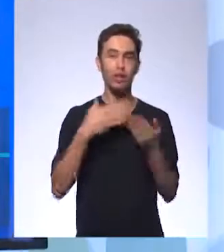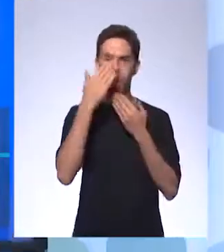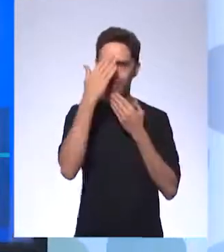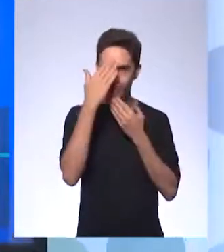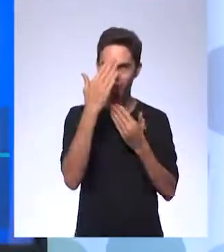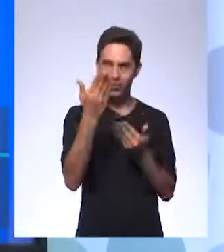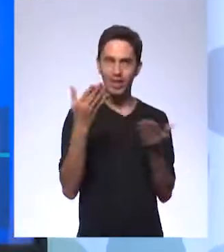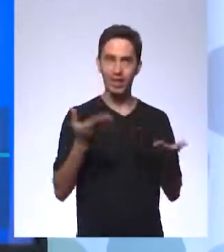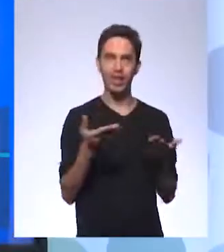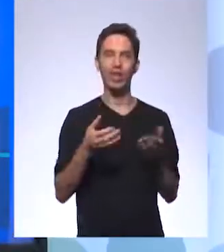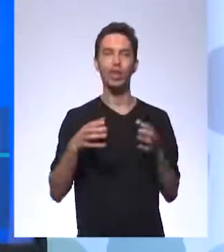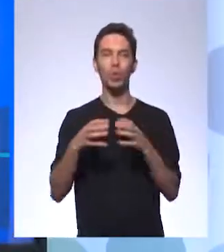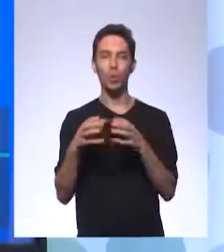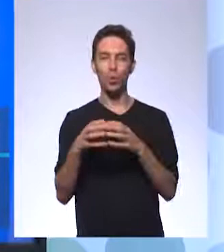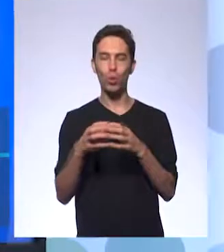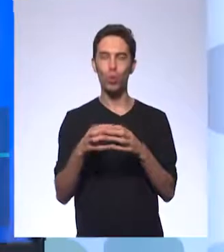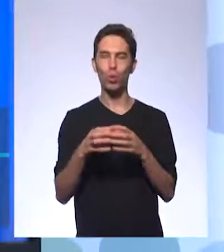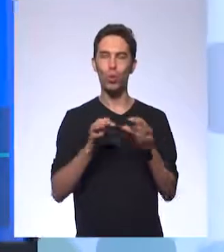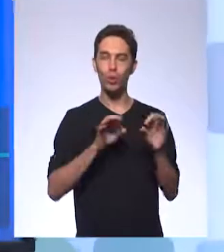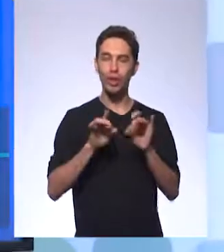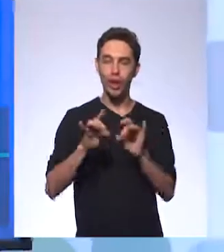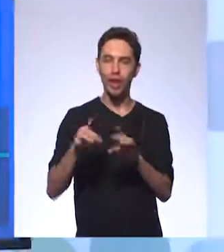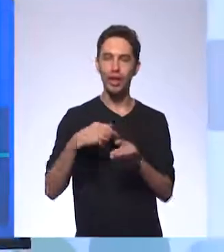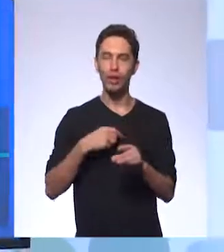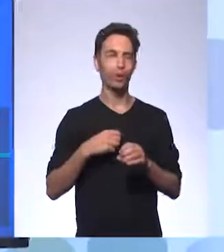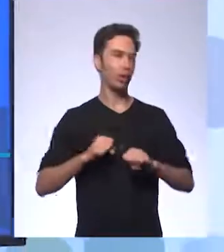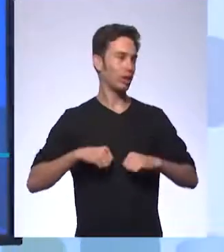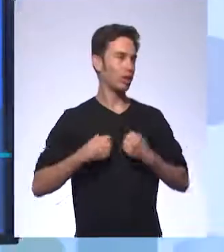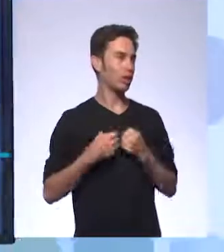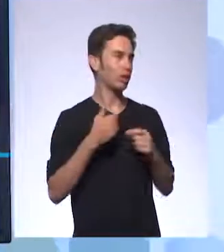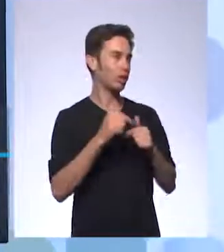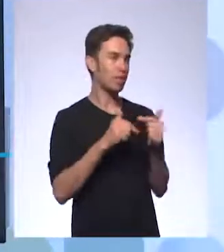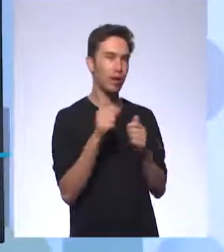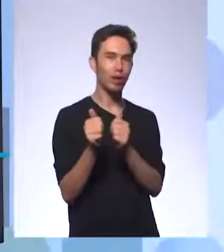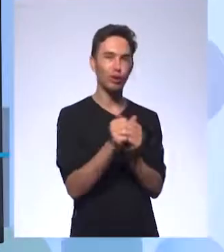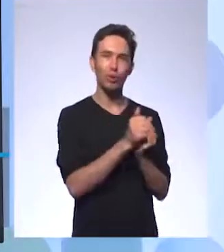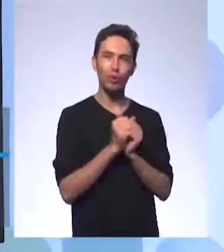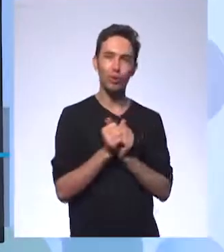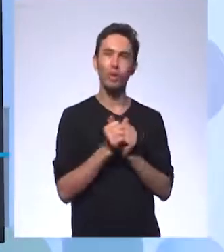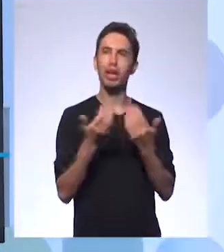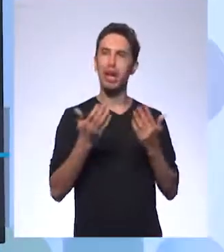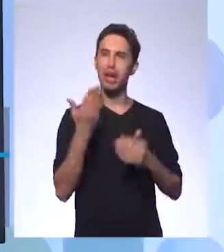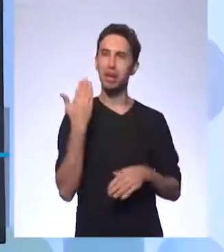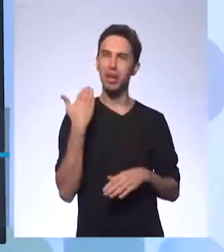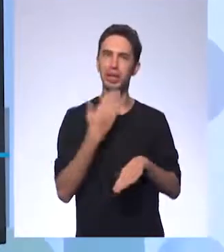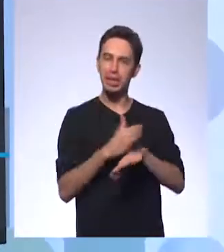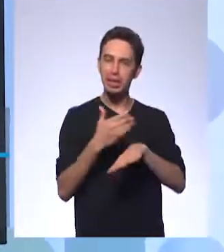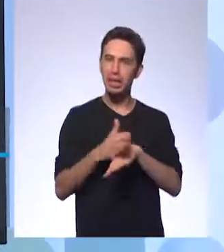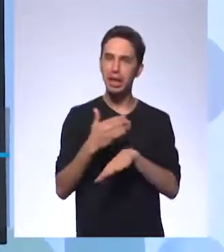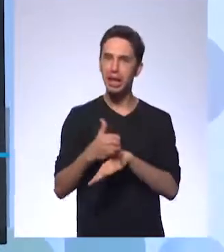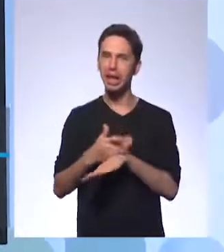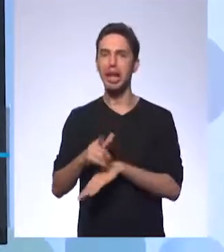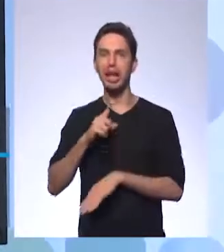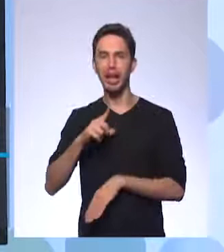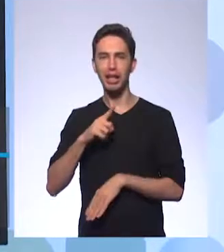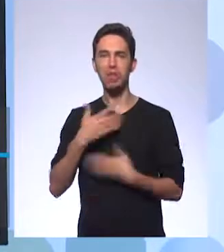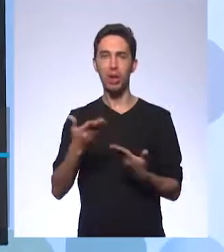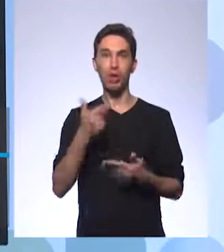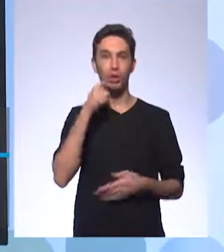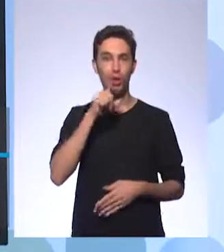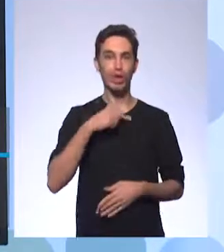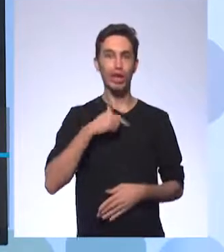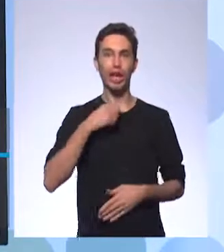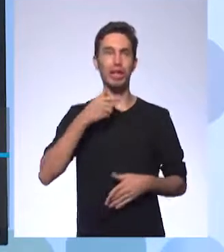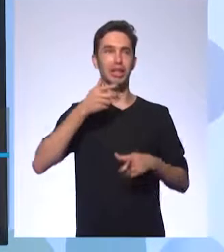equipe técnica que trabalha conosco, que muitas vezes nos deram treinamento aí também para atuarmos como professor